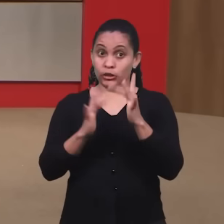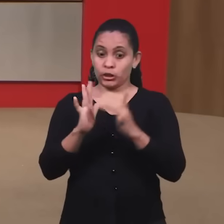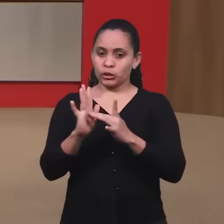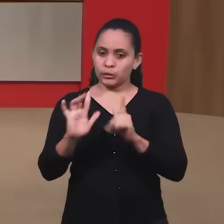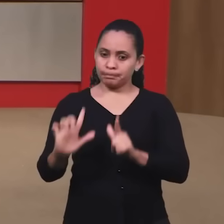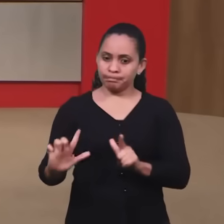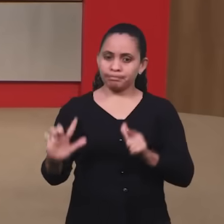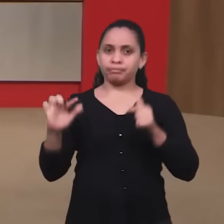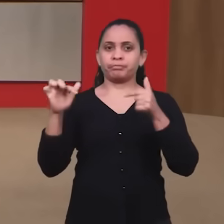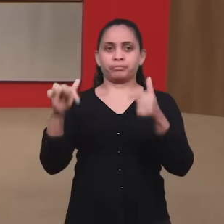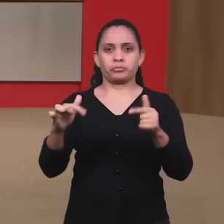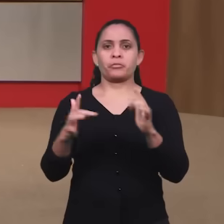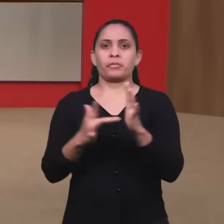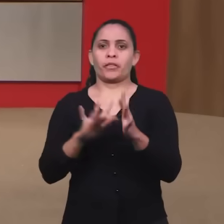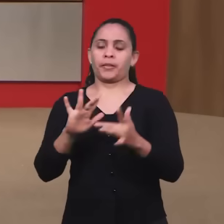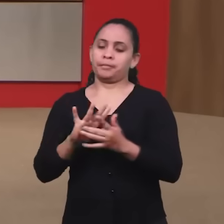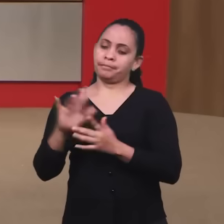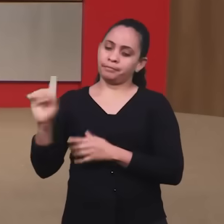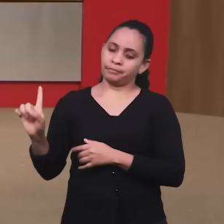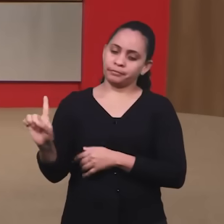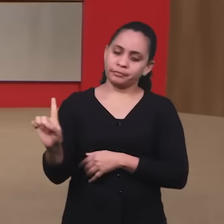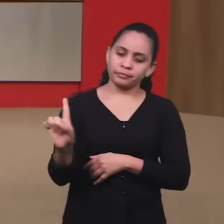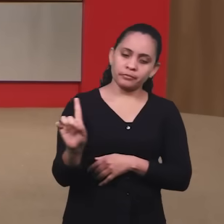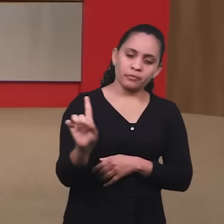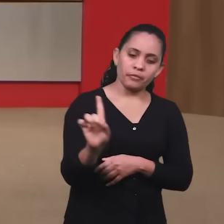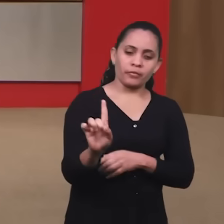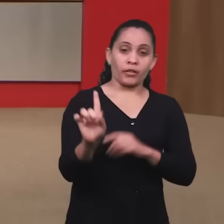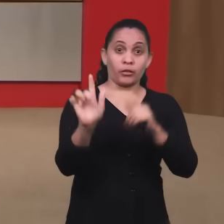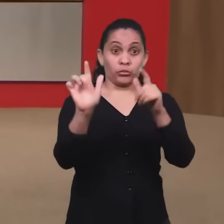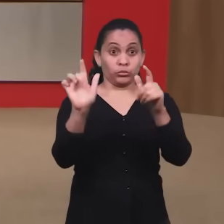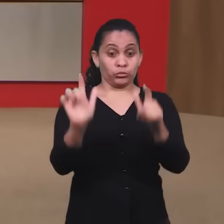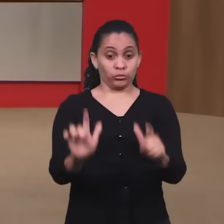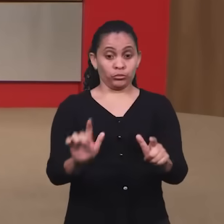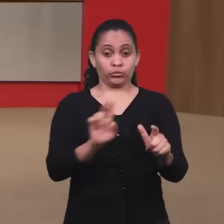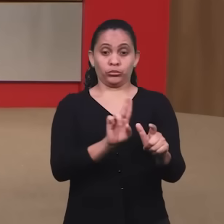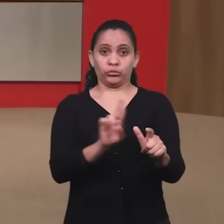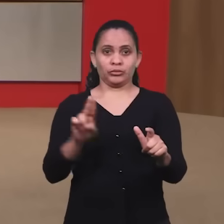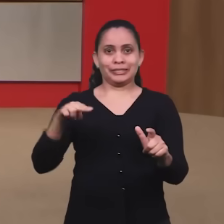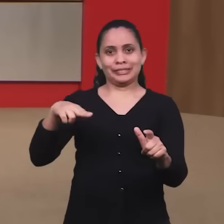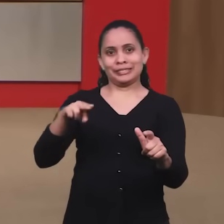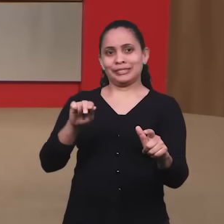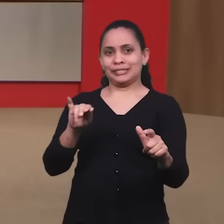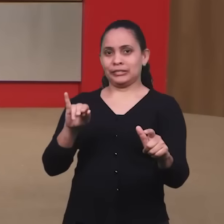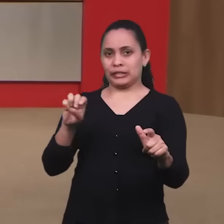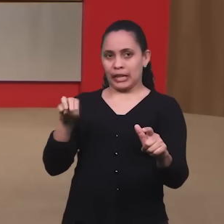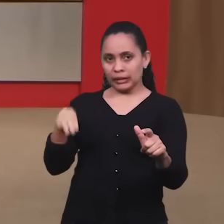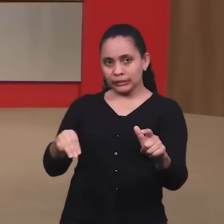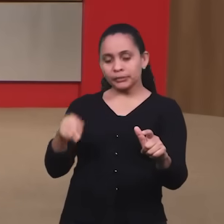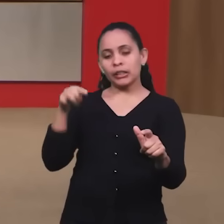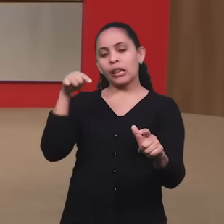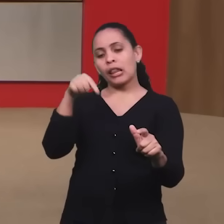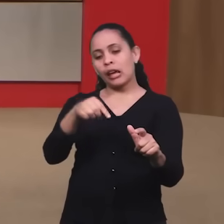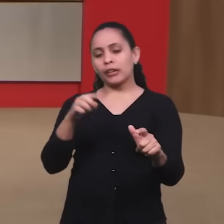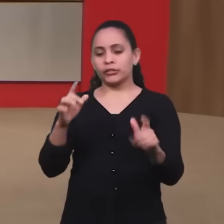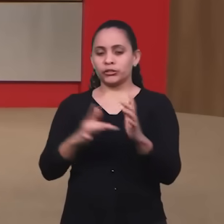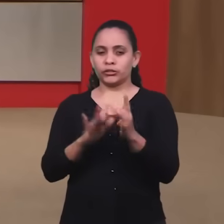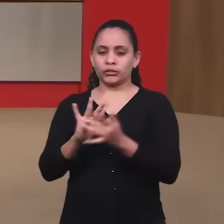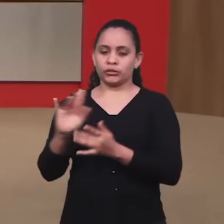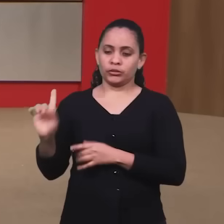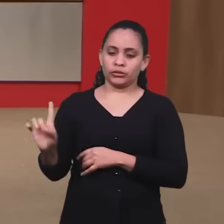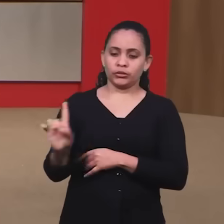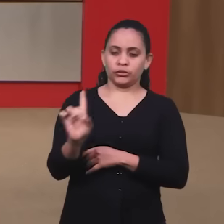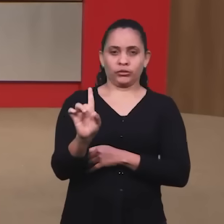Jesus. O Senhor Jesus estava chegando a um lugar, a uma localidade por nome Naim, e ele não